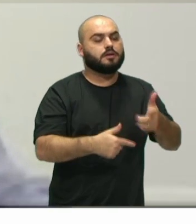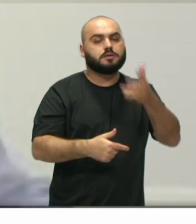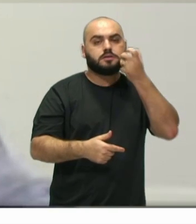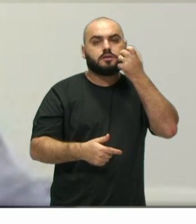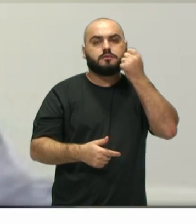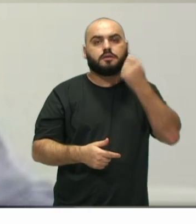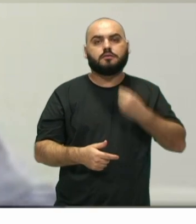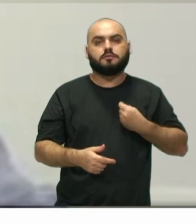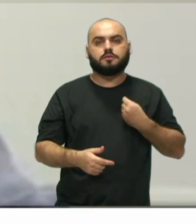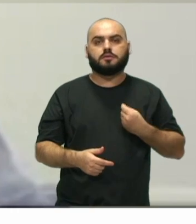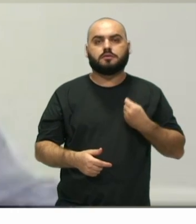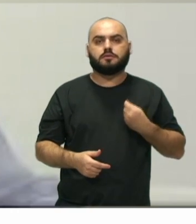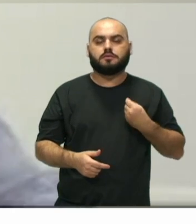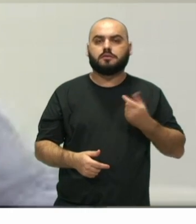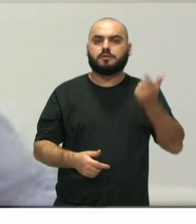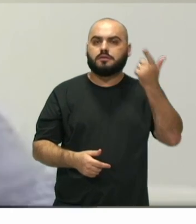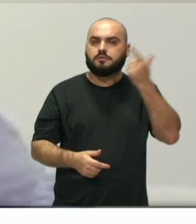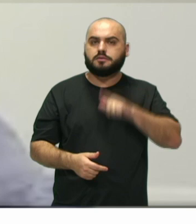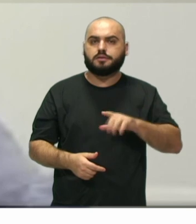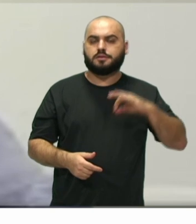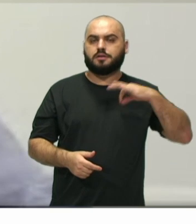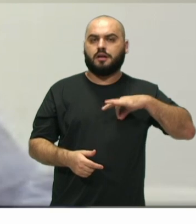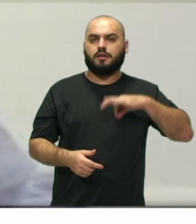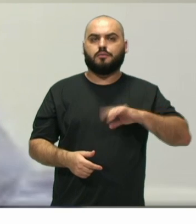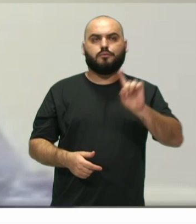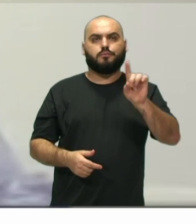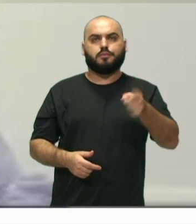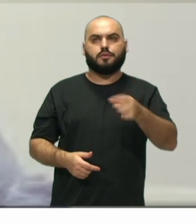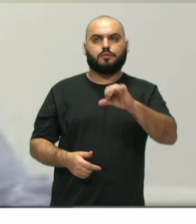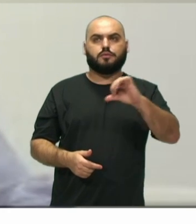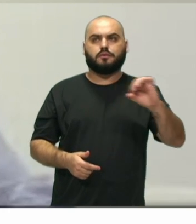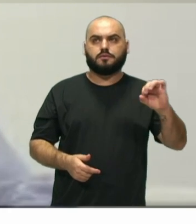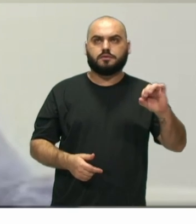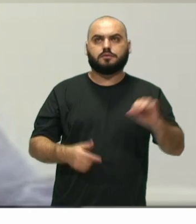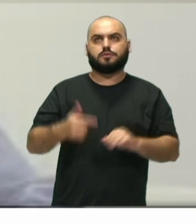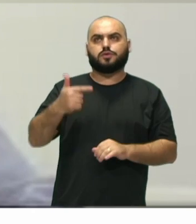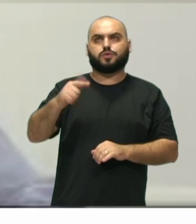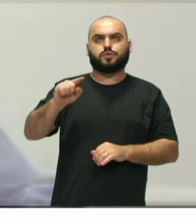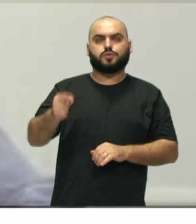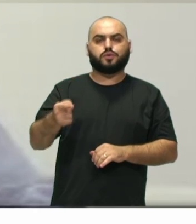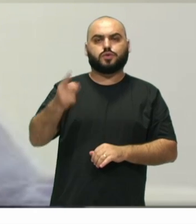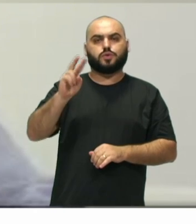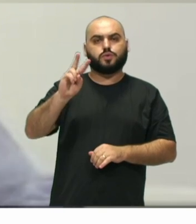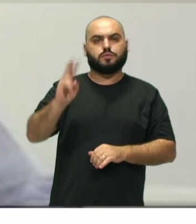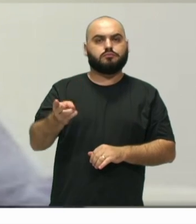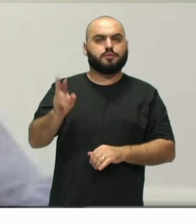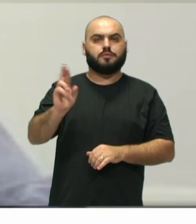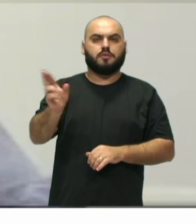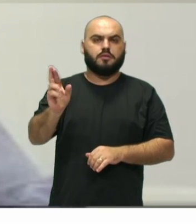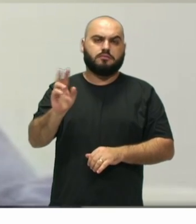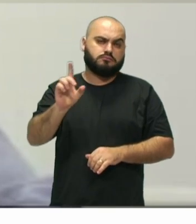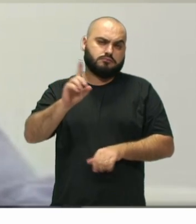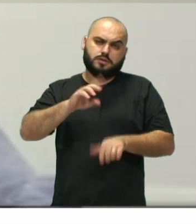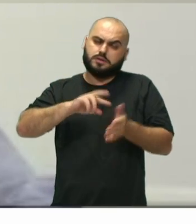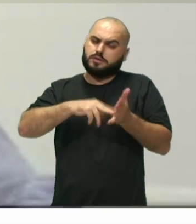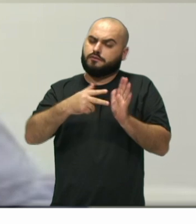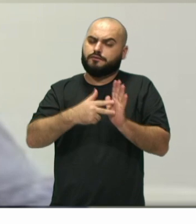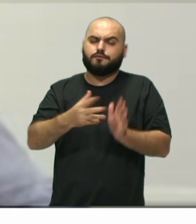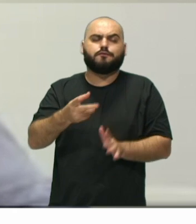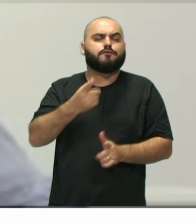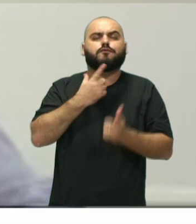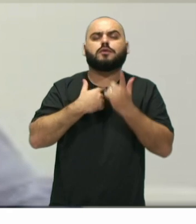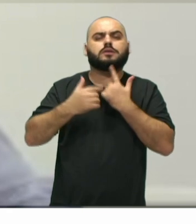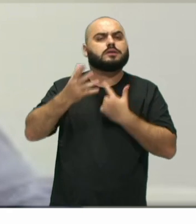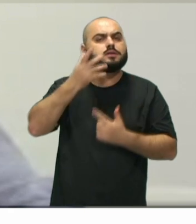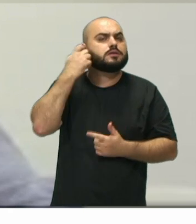das pessoas para ganhar R$ 1.900, R$ 2.000, 2.200, né? É o dom, né? É a vontade de salvar, é a vontade